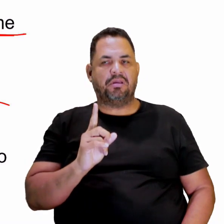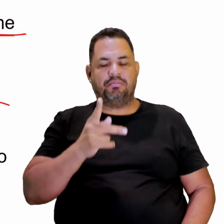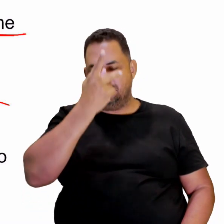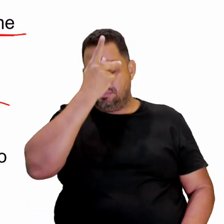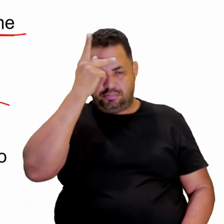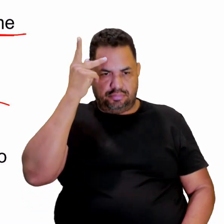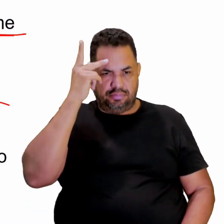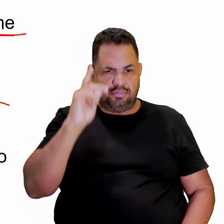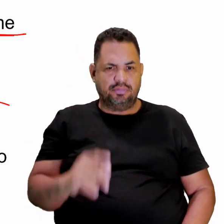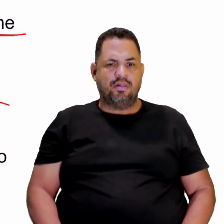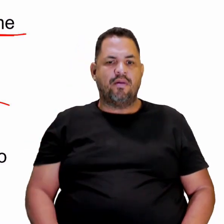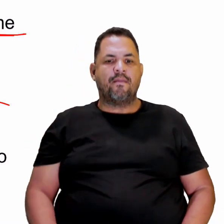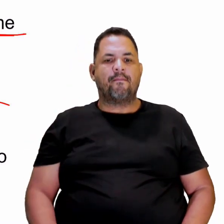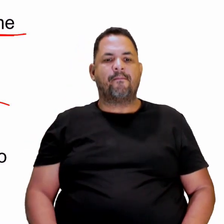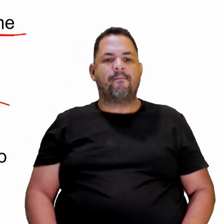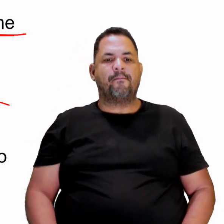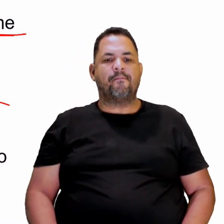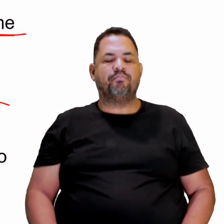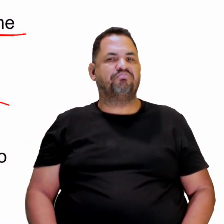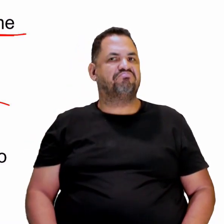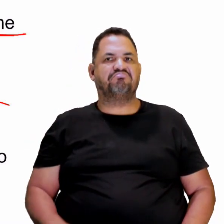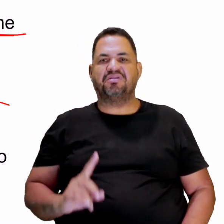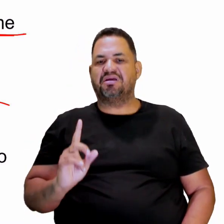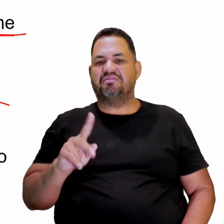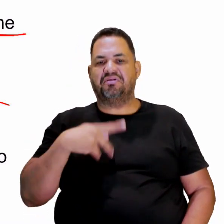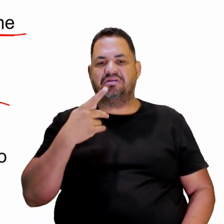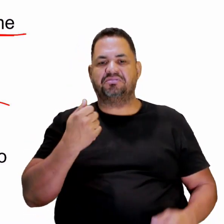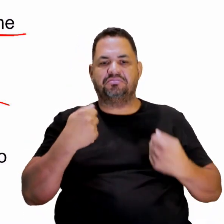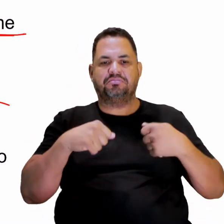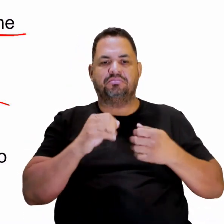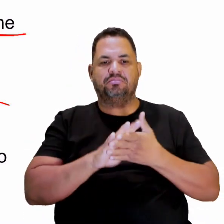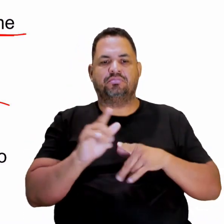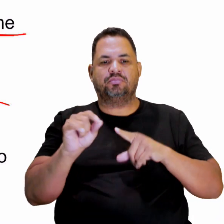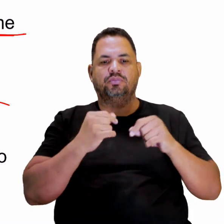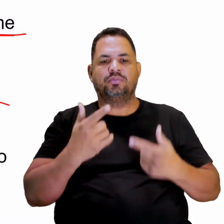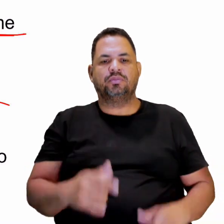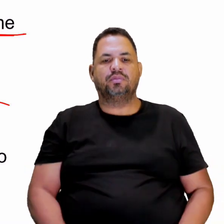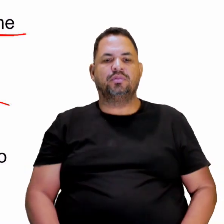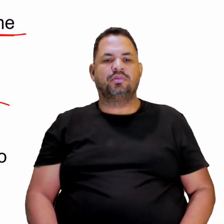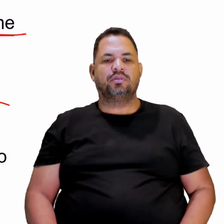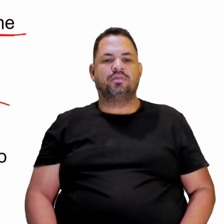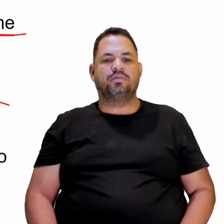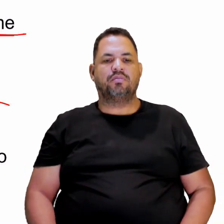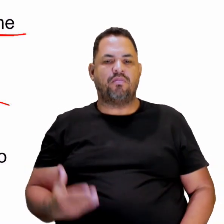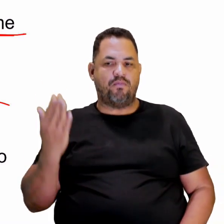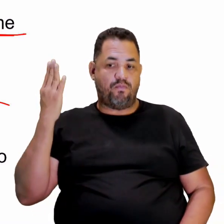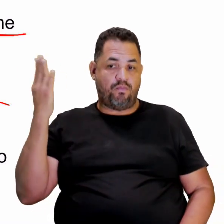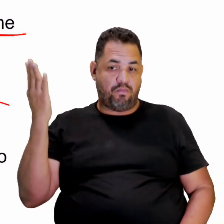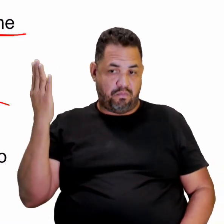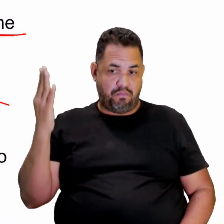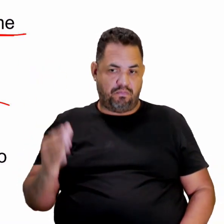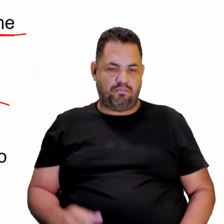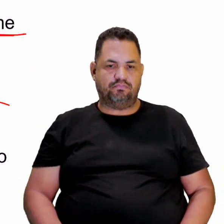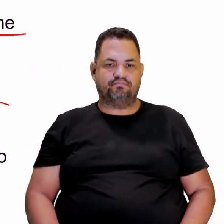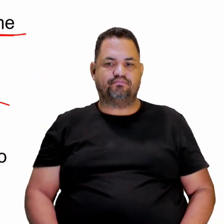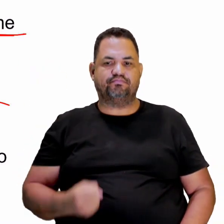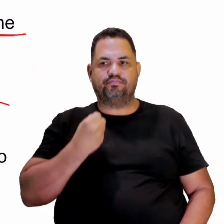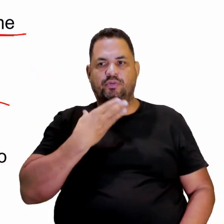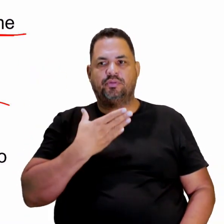pessoa, né? E a gente não está falando de posse. Então a gente vai optar por usar o which. Muito